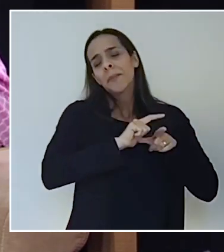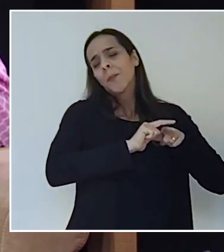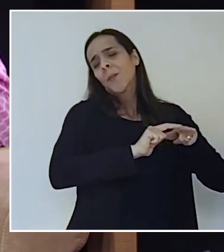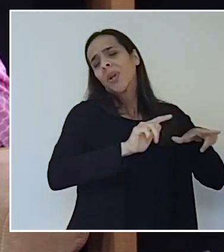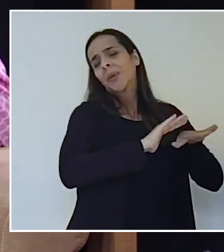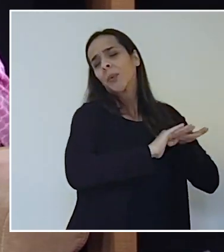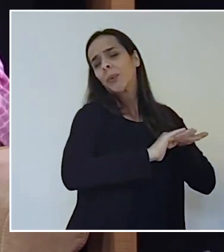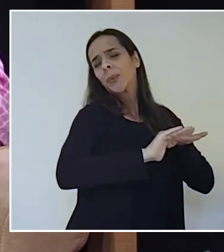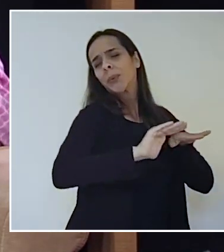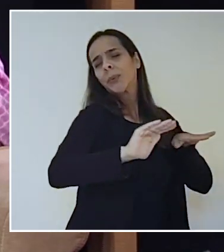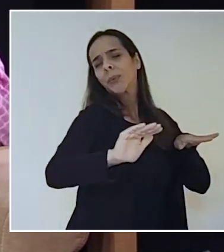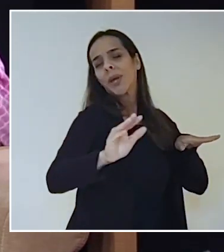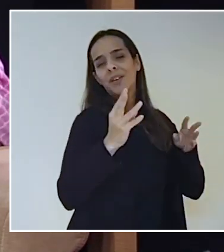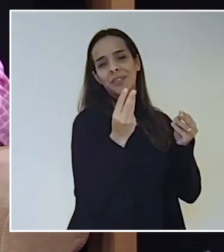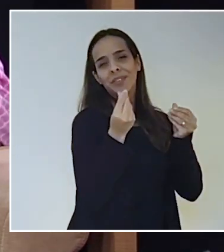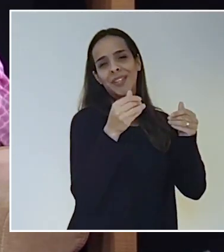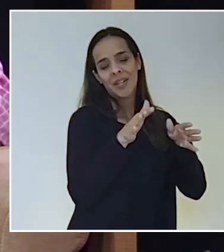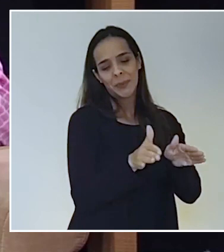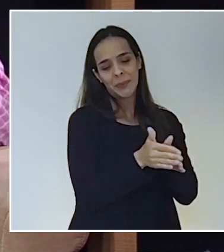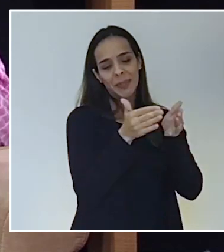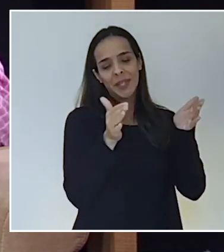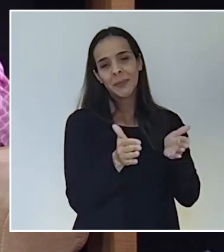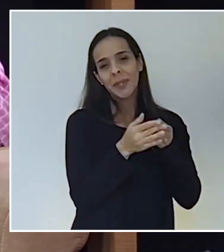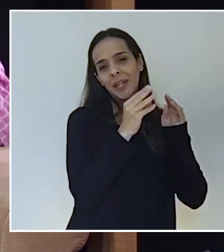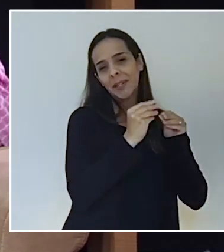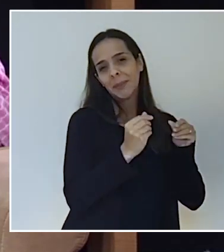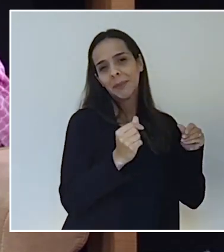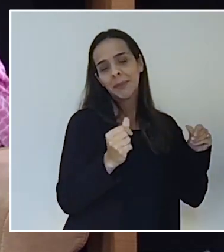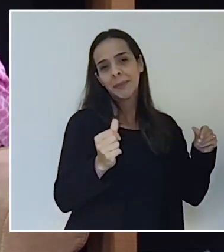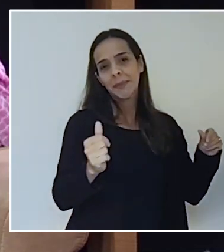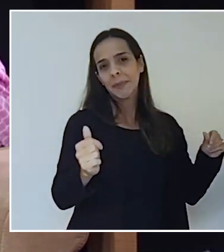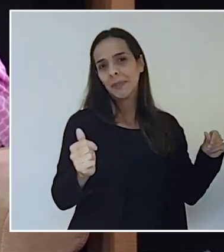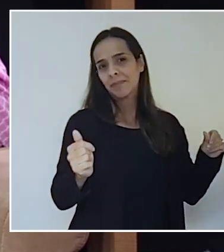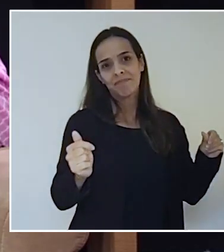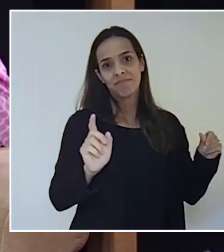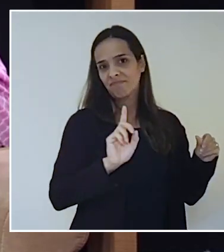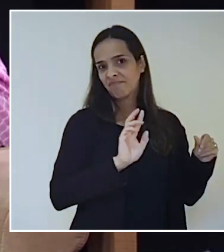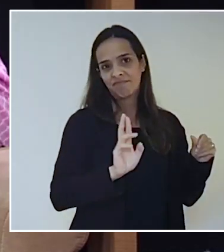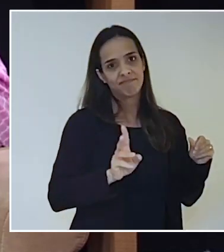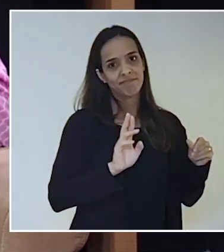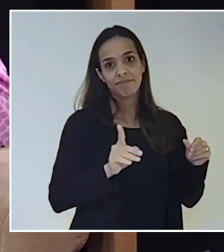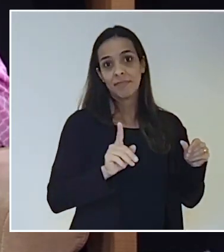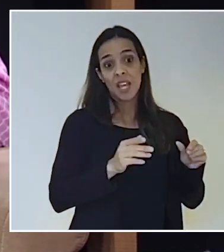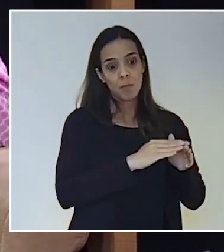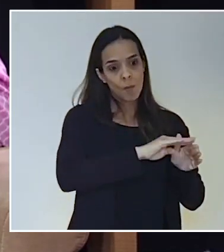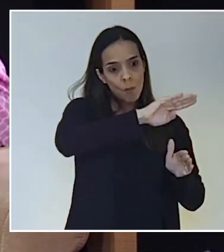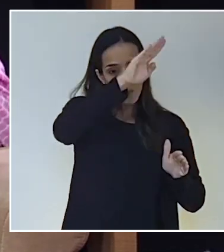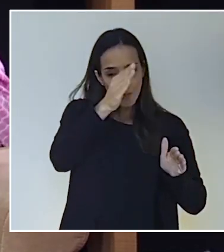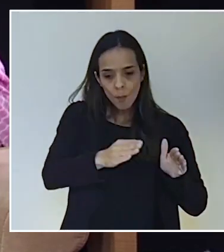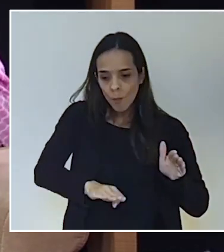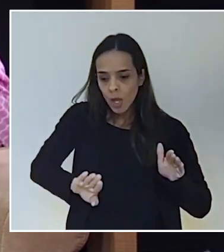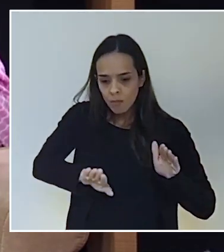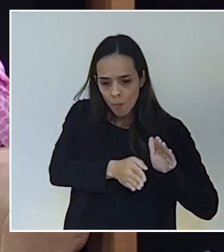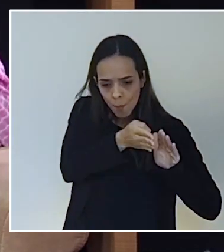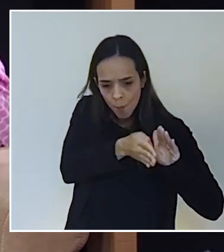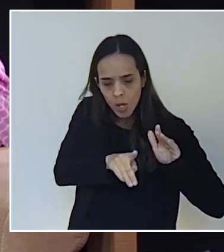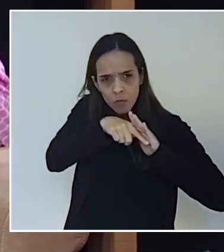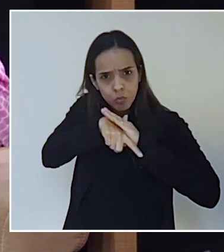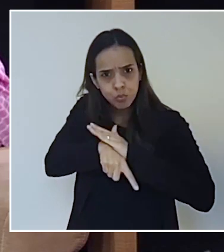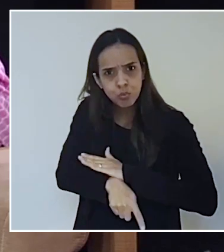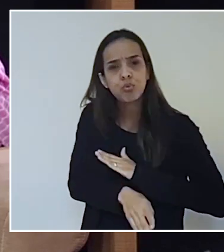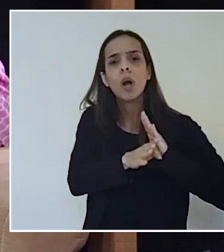O Neguebe são montanhas empinadas aos céus, vales profundos. Não é aquela areia fininha, não,